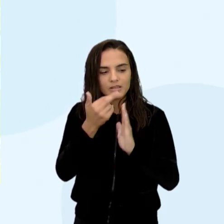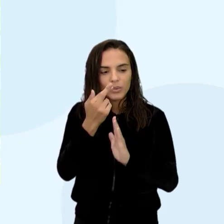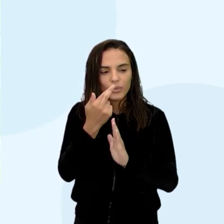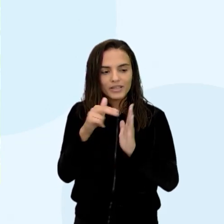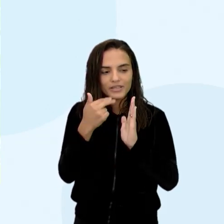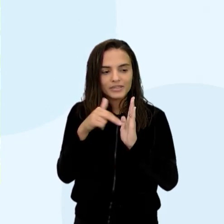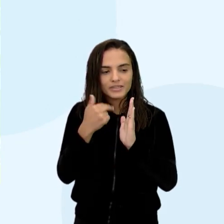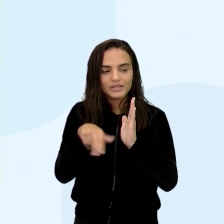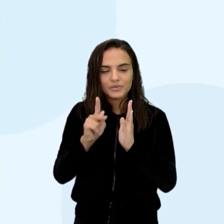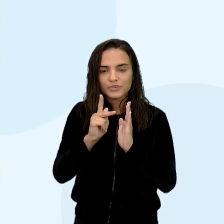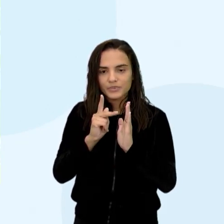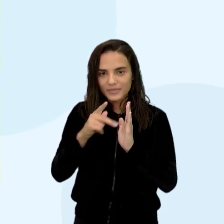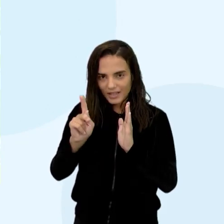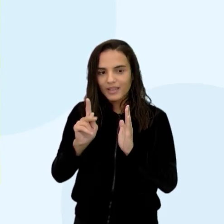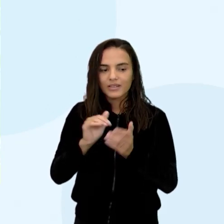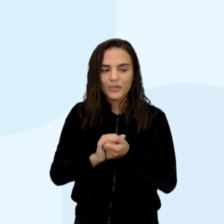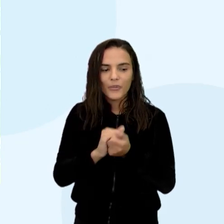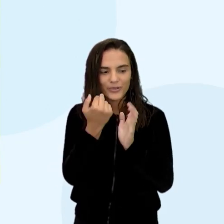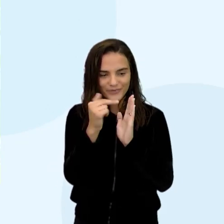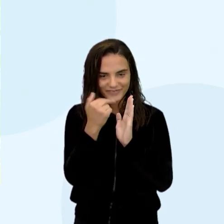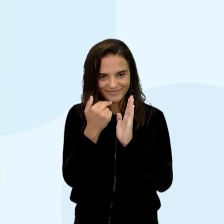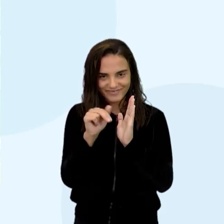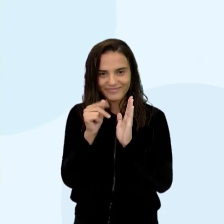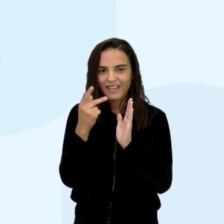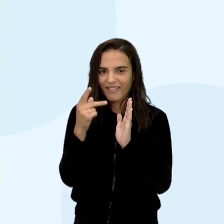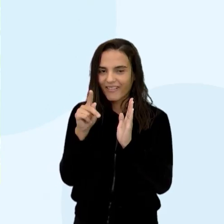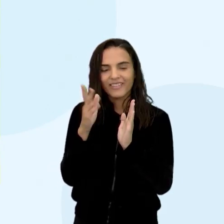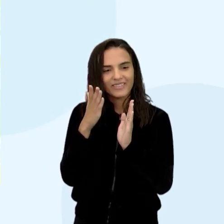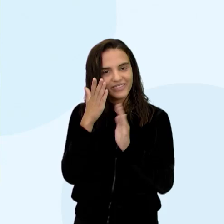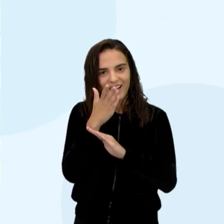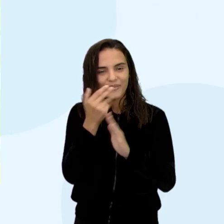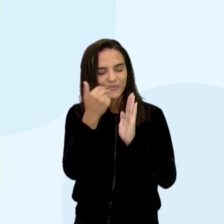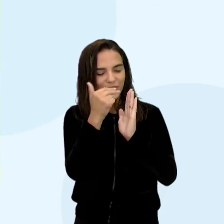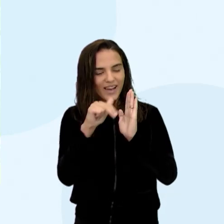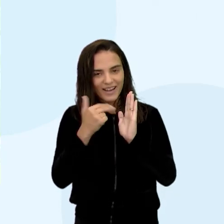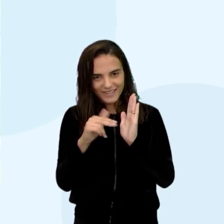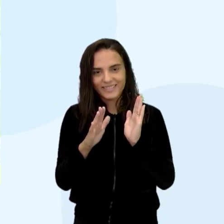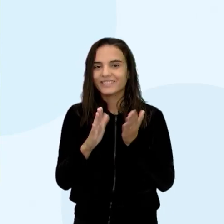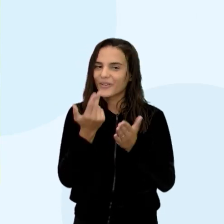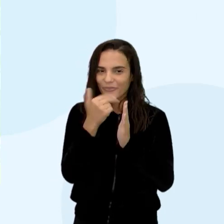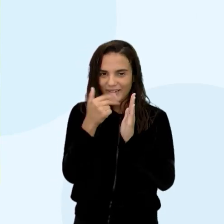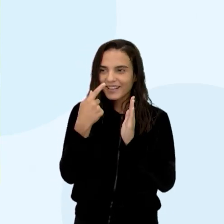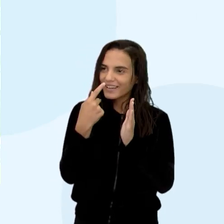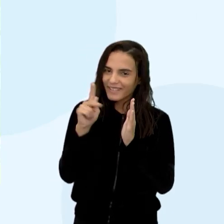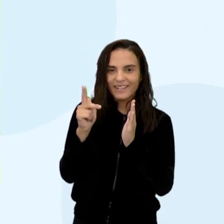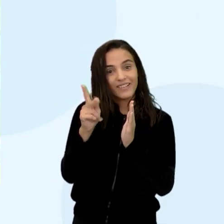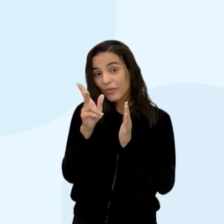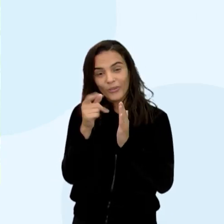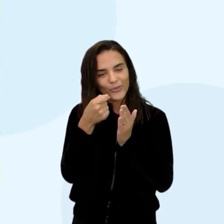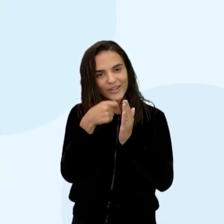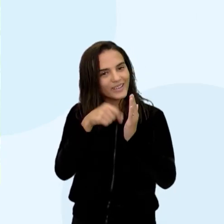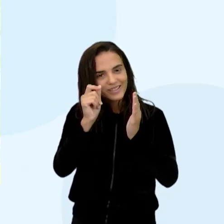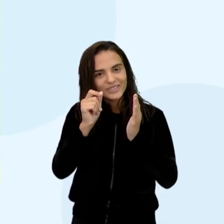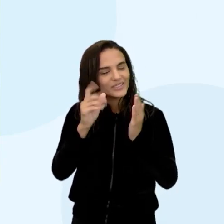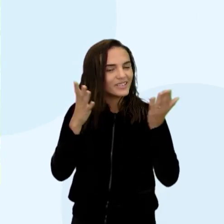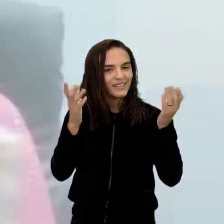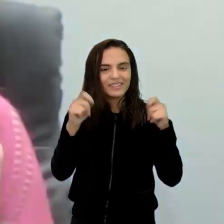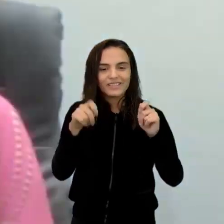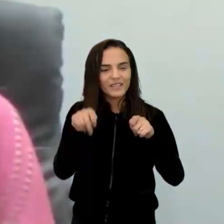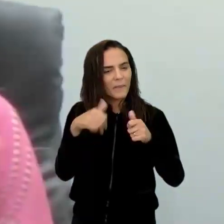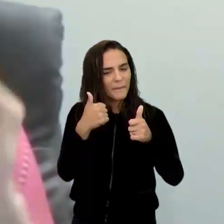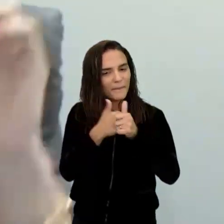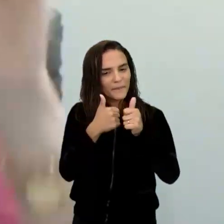dele por escrito, ele vai lá e ele marca. E o marcar dele é um risco. Ele chegou